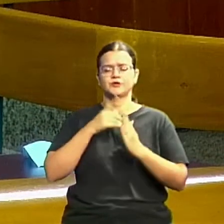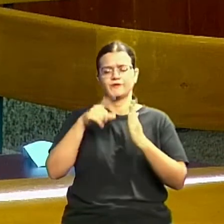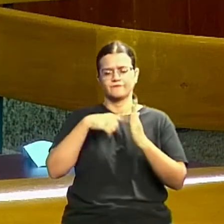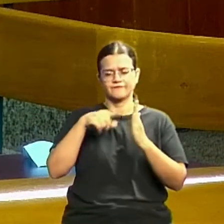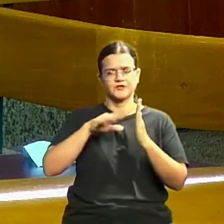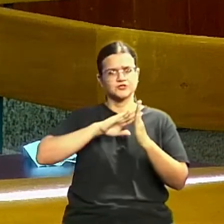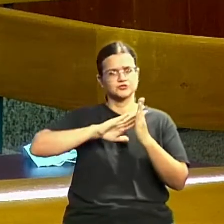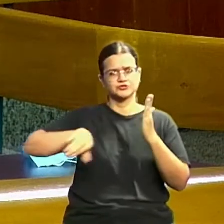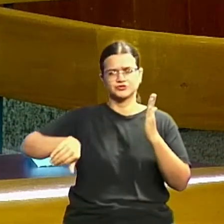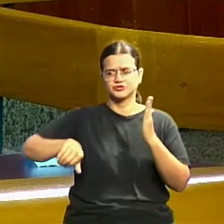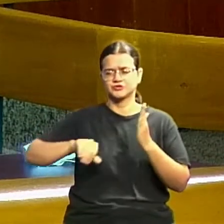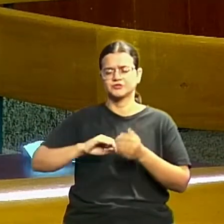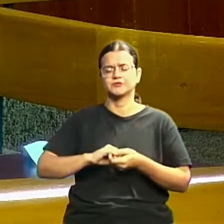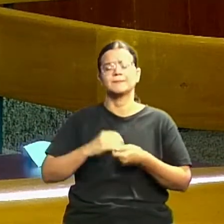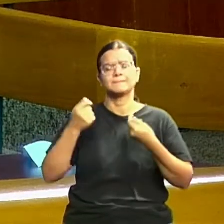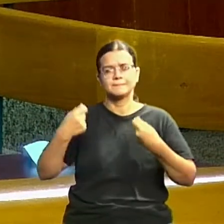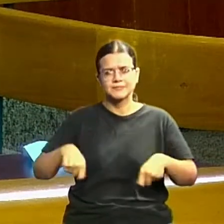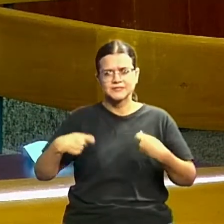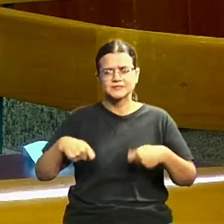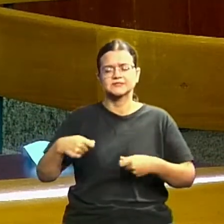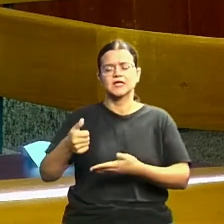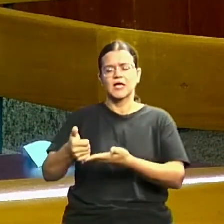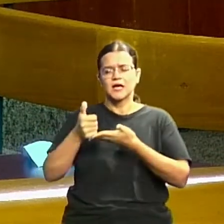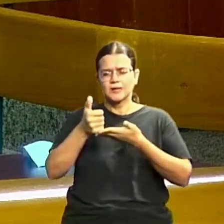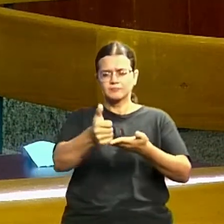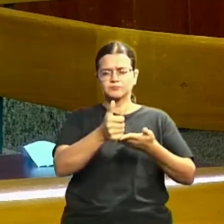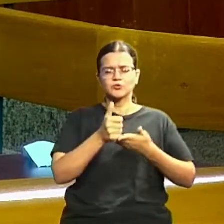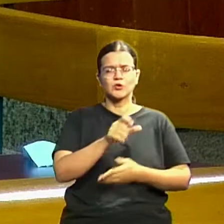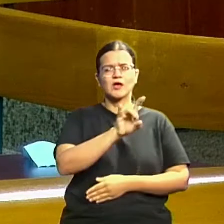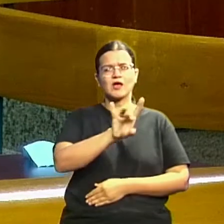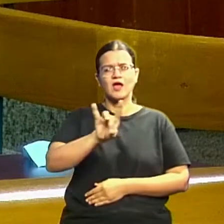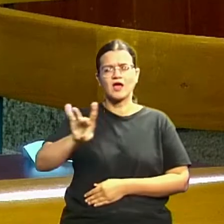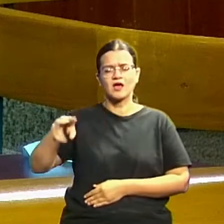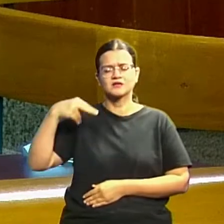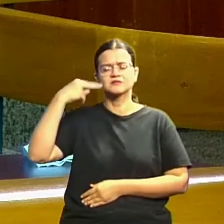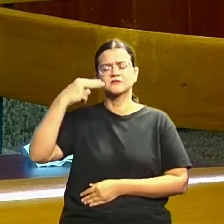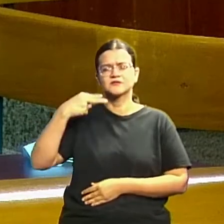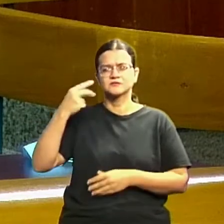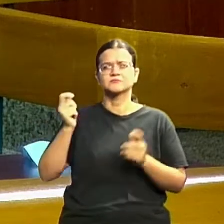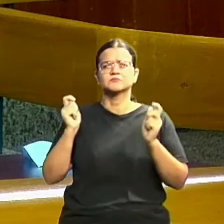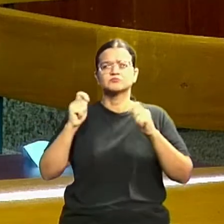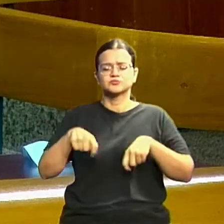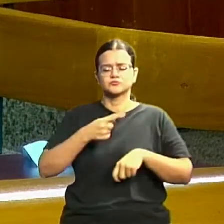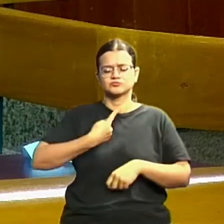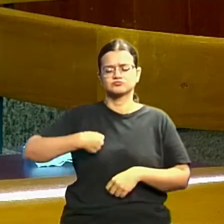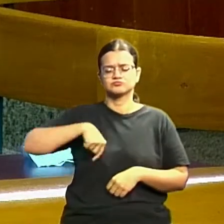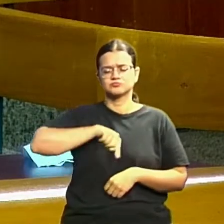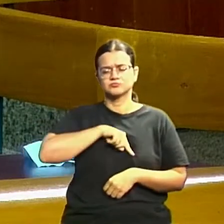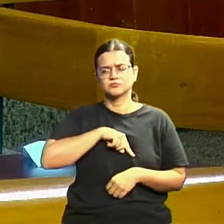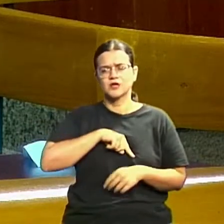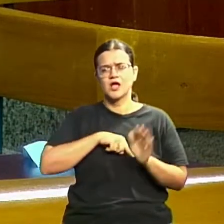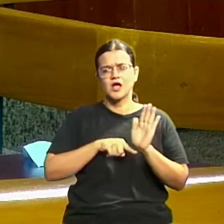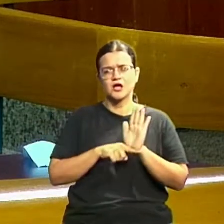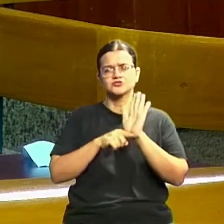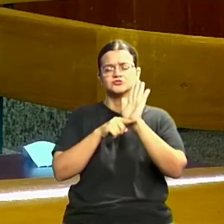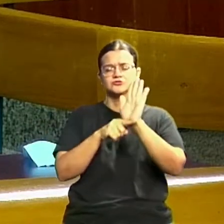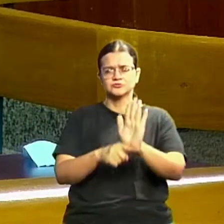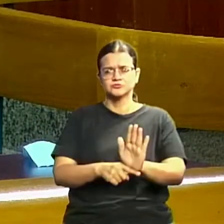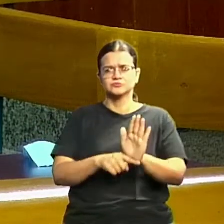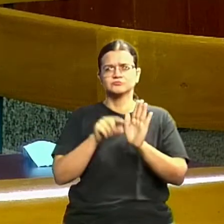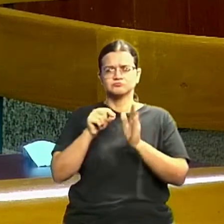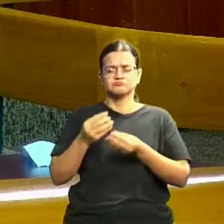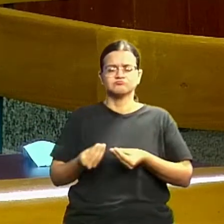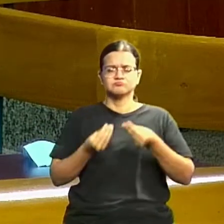derrubar esse veto. Precisamos do apoio de cada vereador para que possamos fazer disso, líder